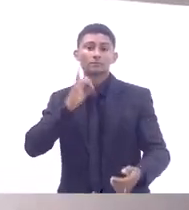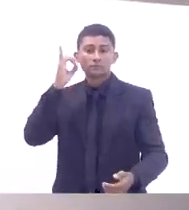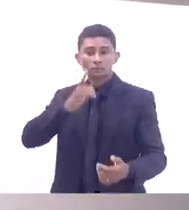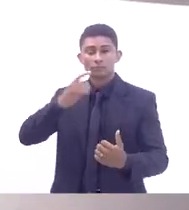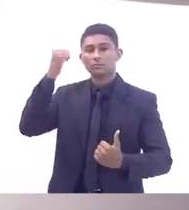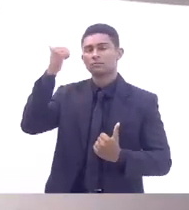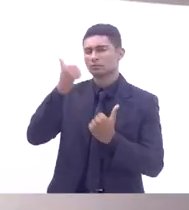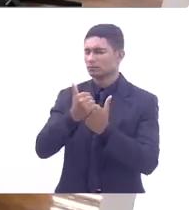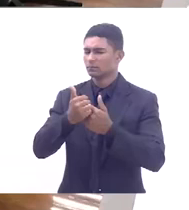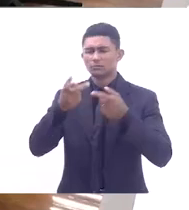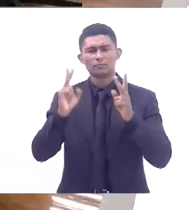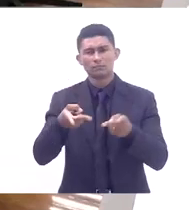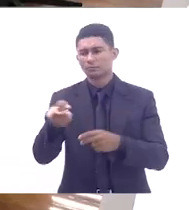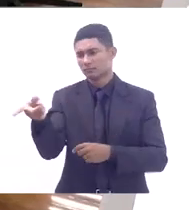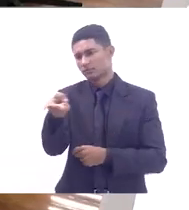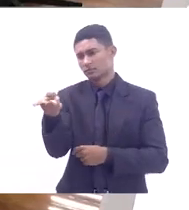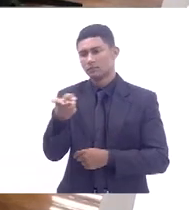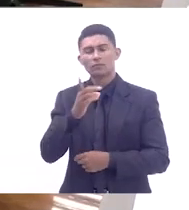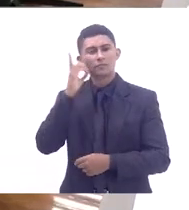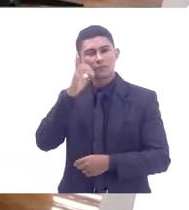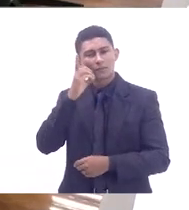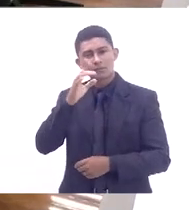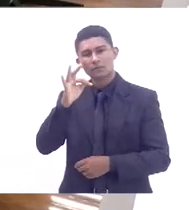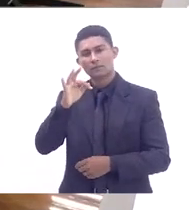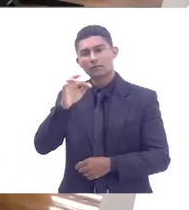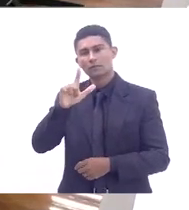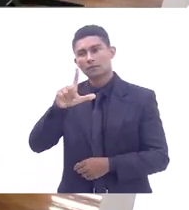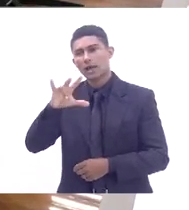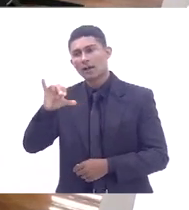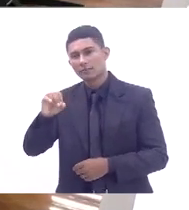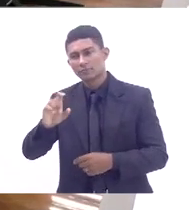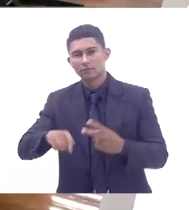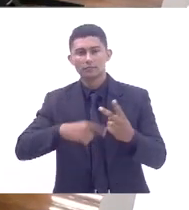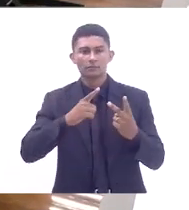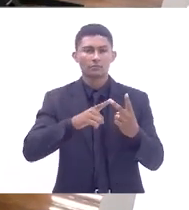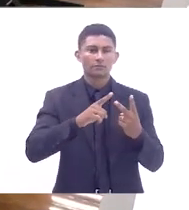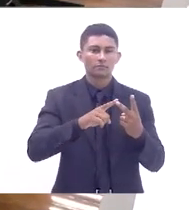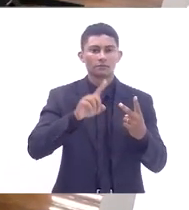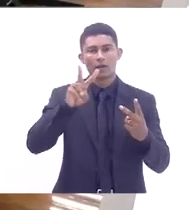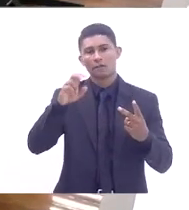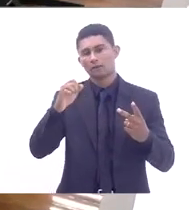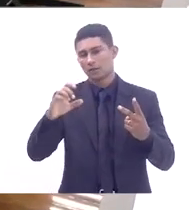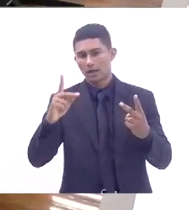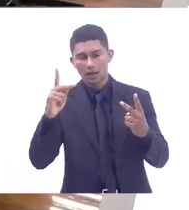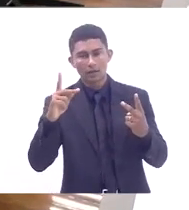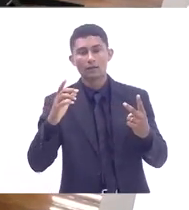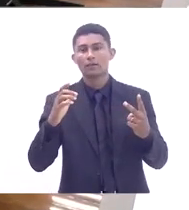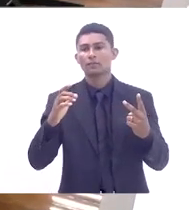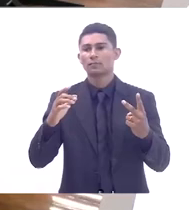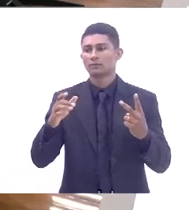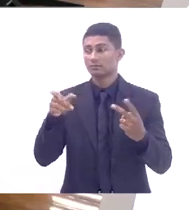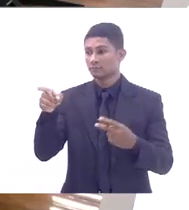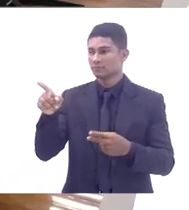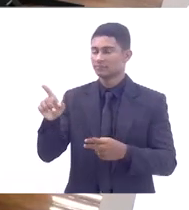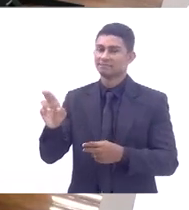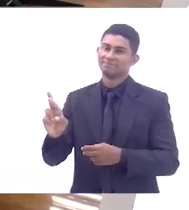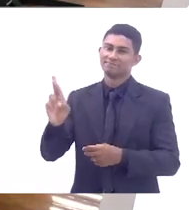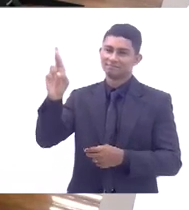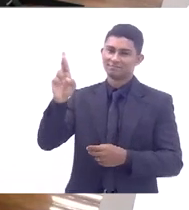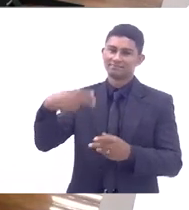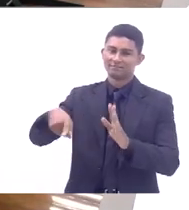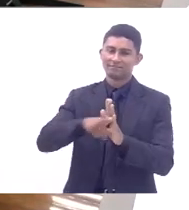Claros crescerem waldeck carneiro é a complementar aqui não é magnífica magnífico reitor da UECE